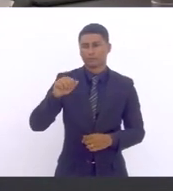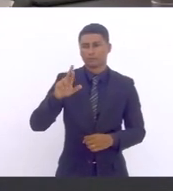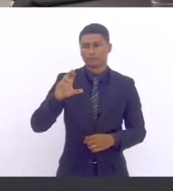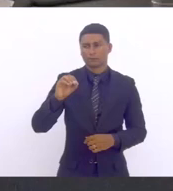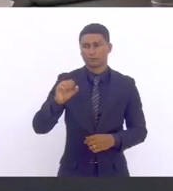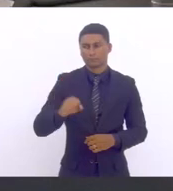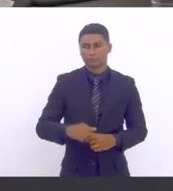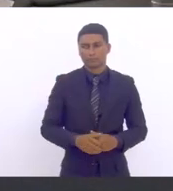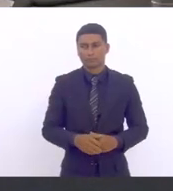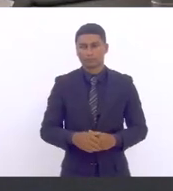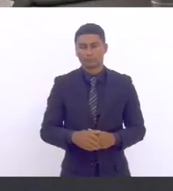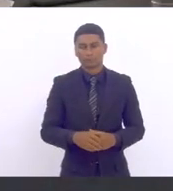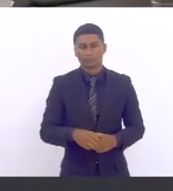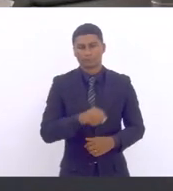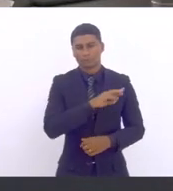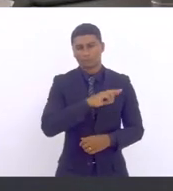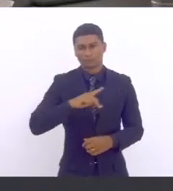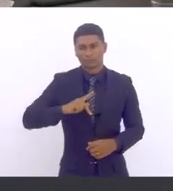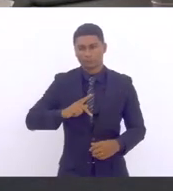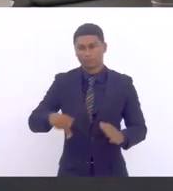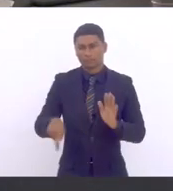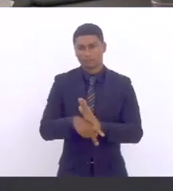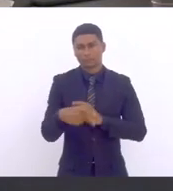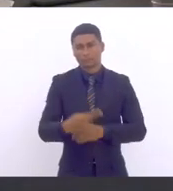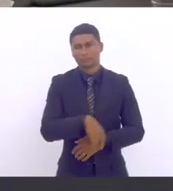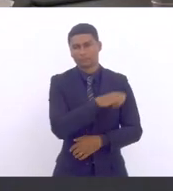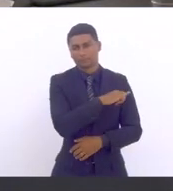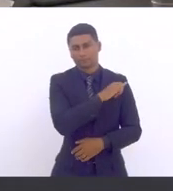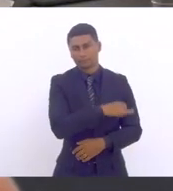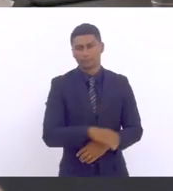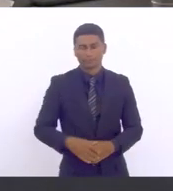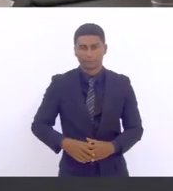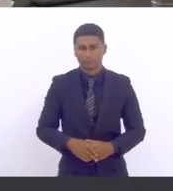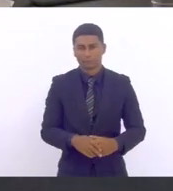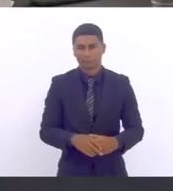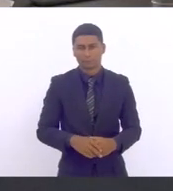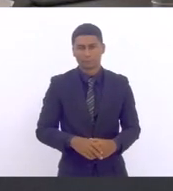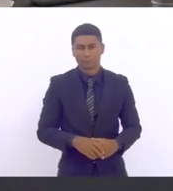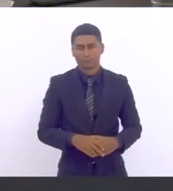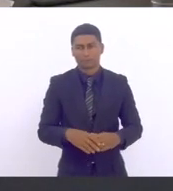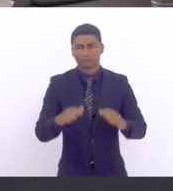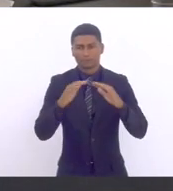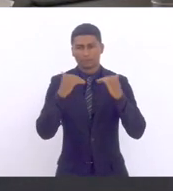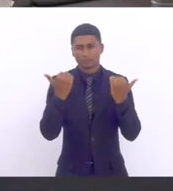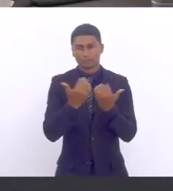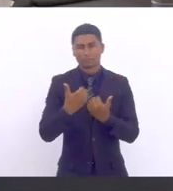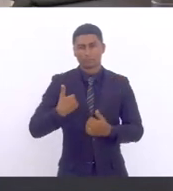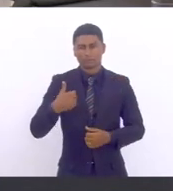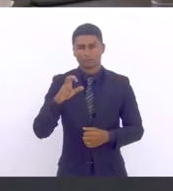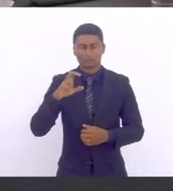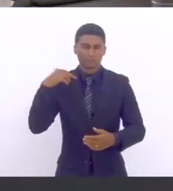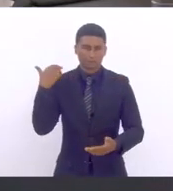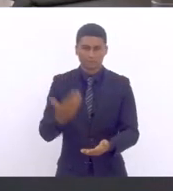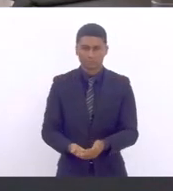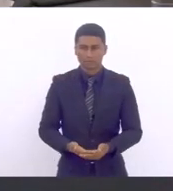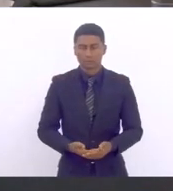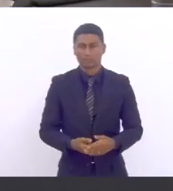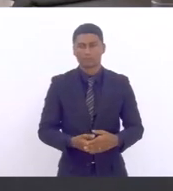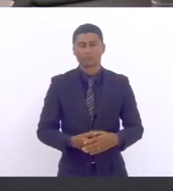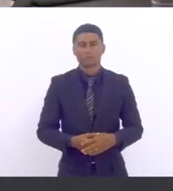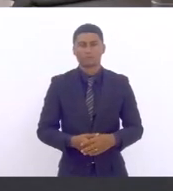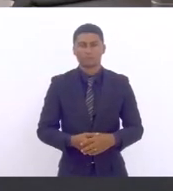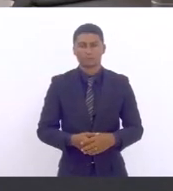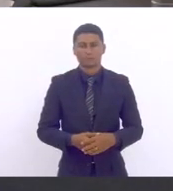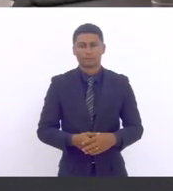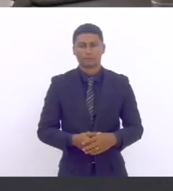delegado, Ministério Público do Estado do Rio de Janeiro. Eu frequento o Maracanã desde 5 anos de idade, então tem torcidas que têm 52 anos,